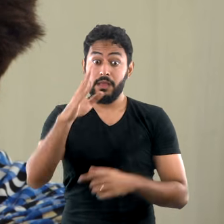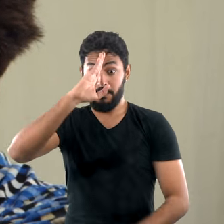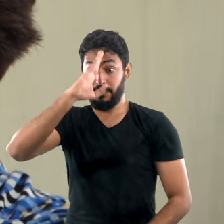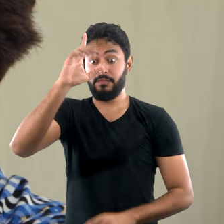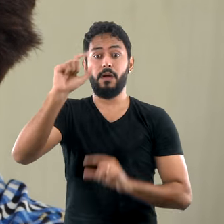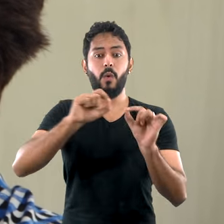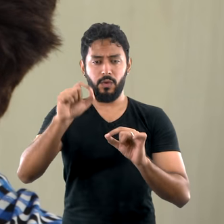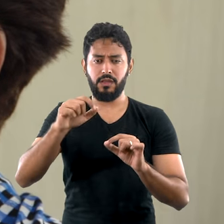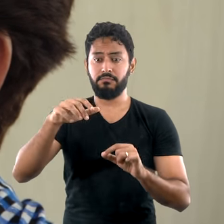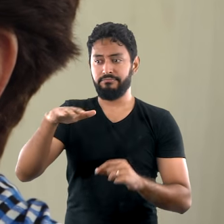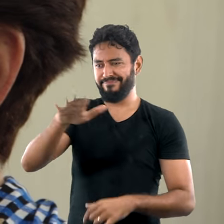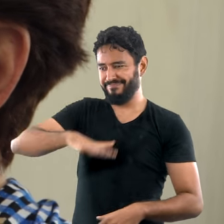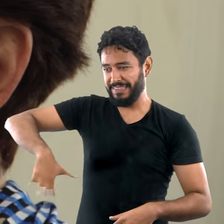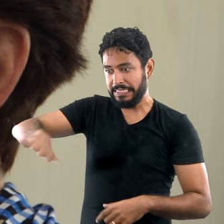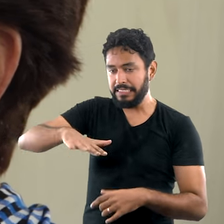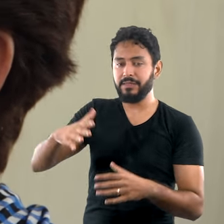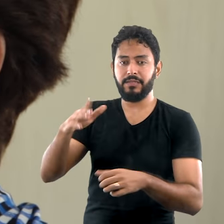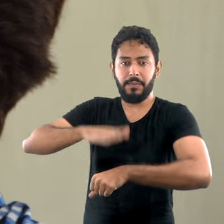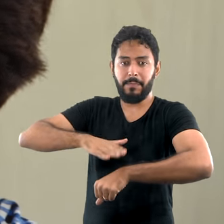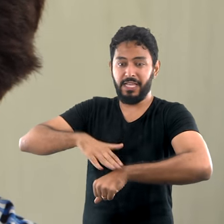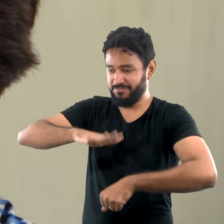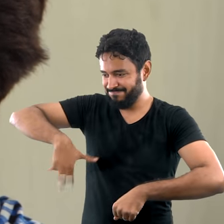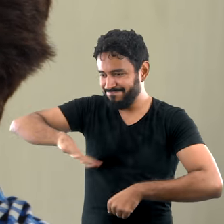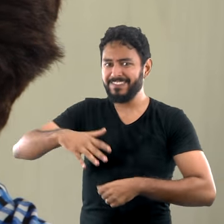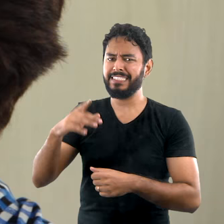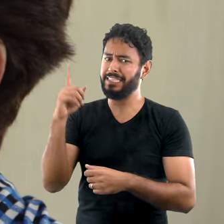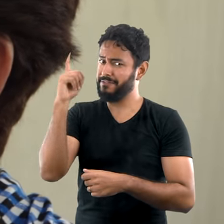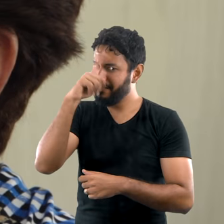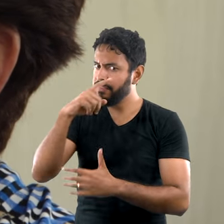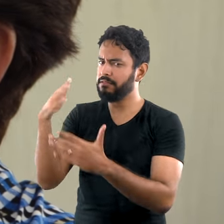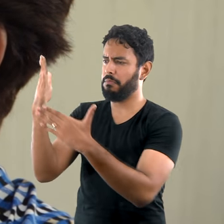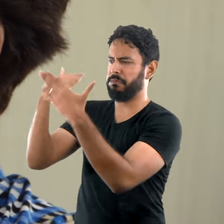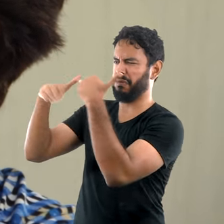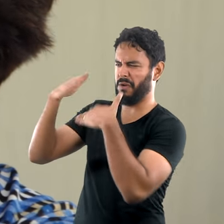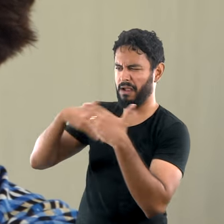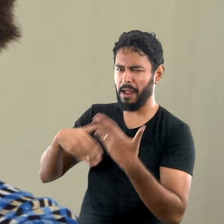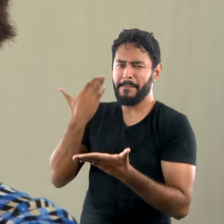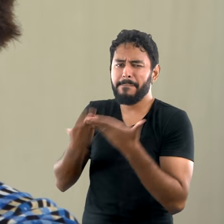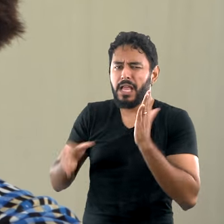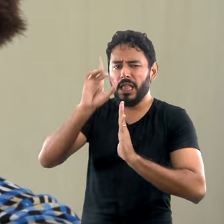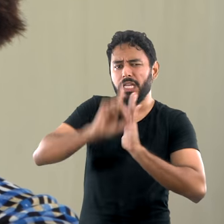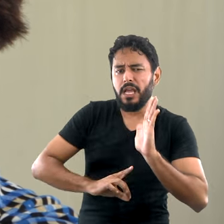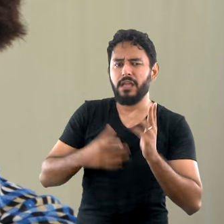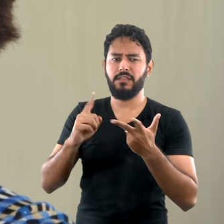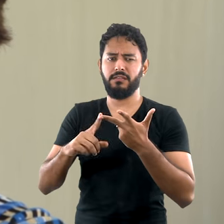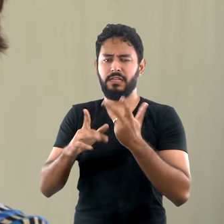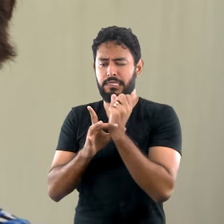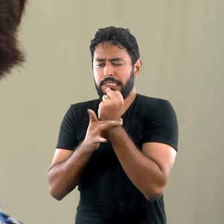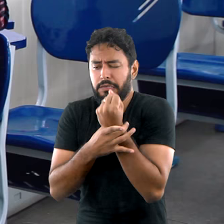como este que nós estamos vivendo, de tantos retrocessos, de tantos medos, de